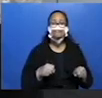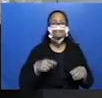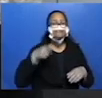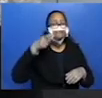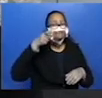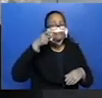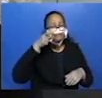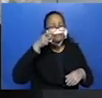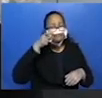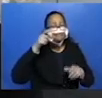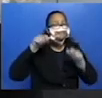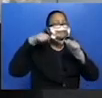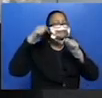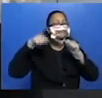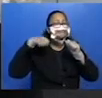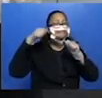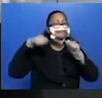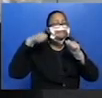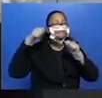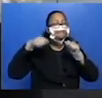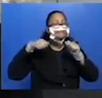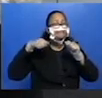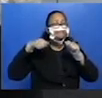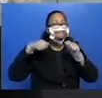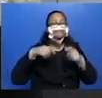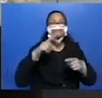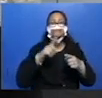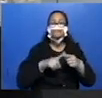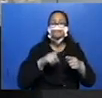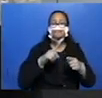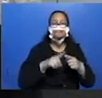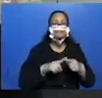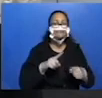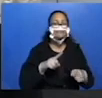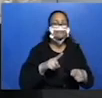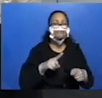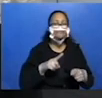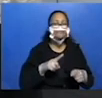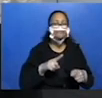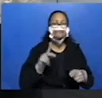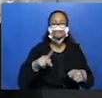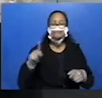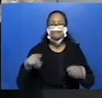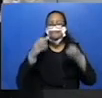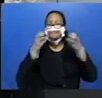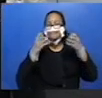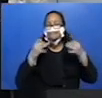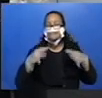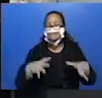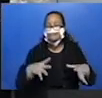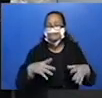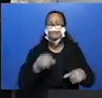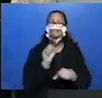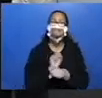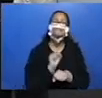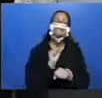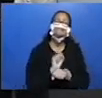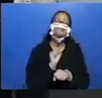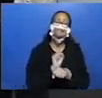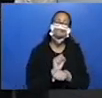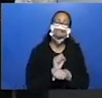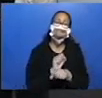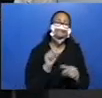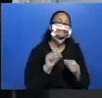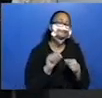assistir às videoaulas. Porque não adianta a gente explicar, você esperar o tempo passar fazendo